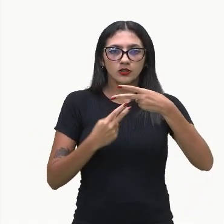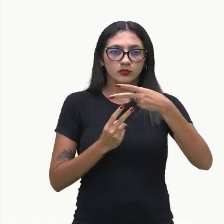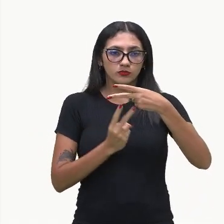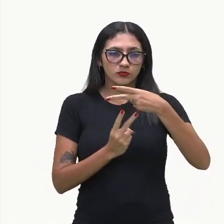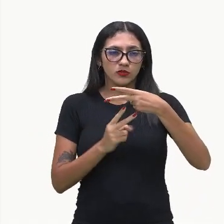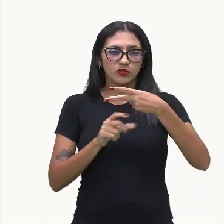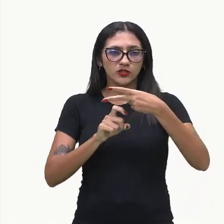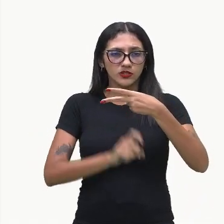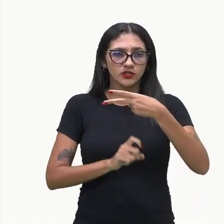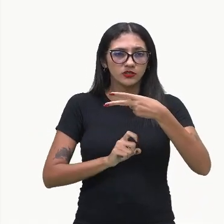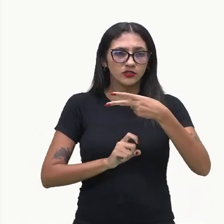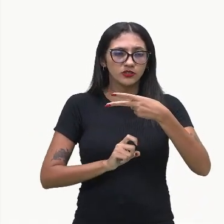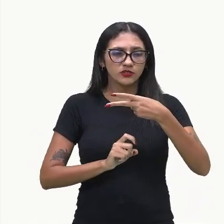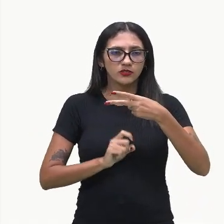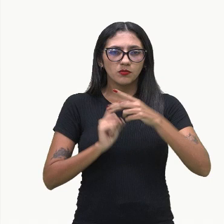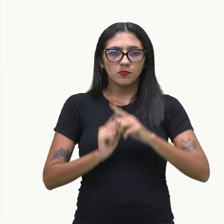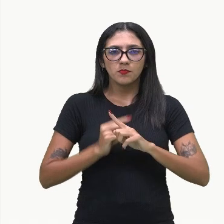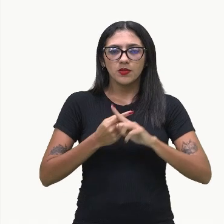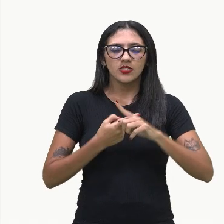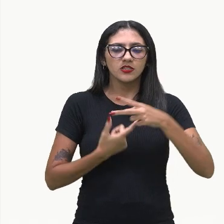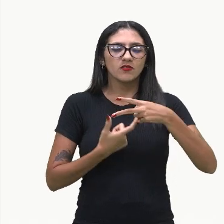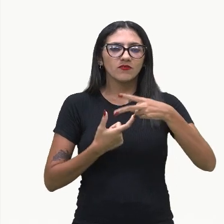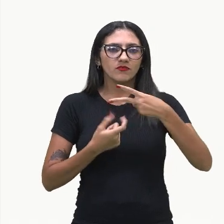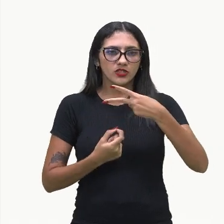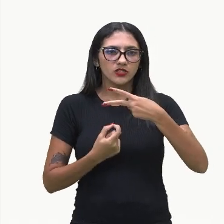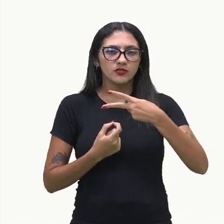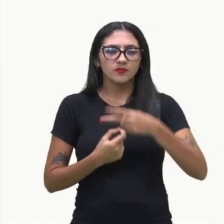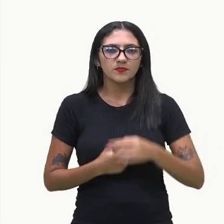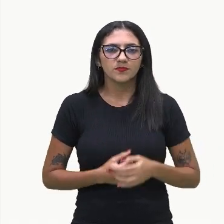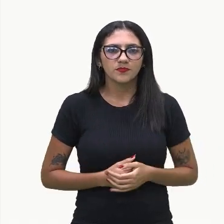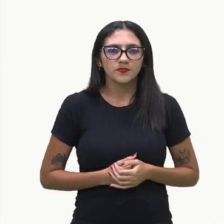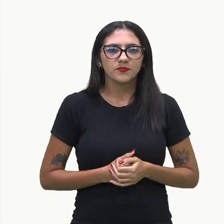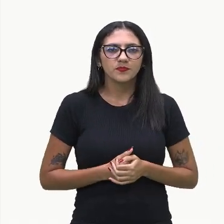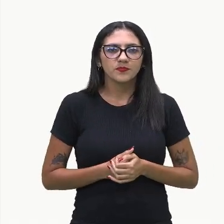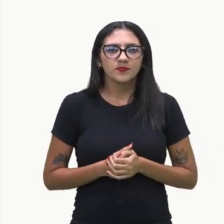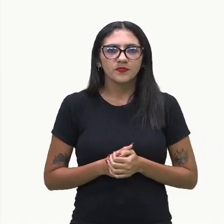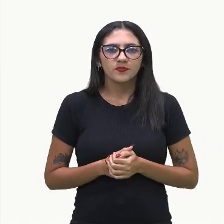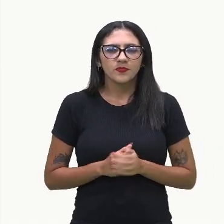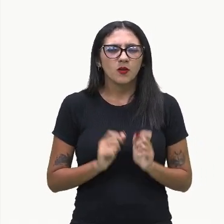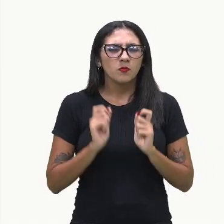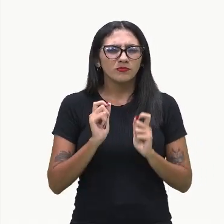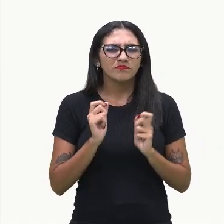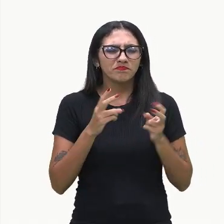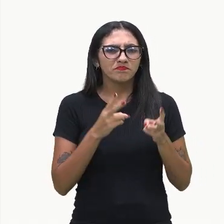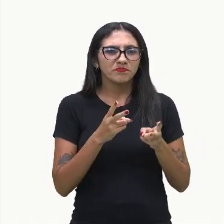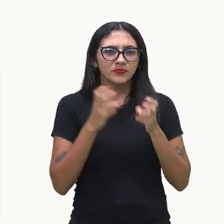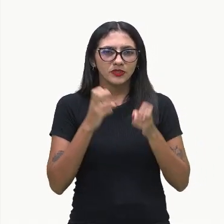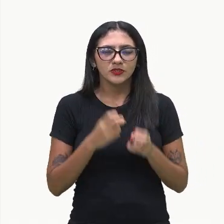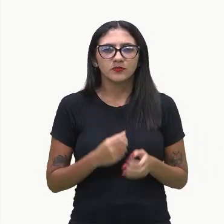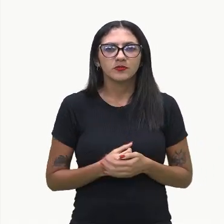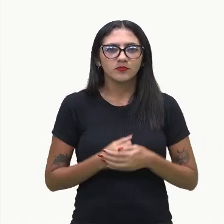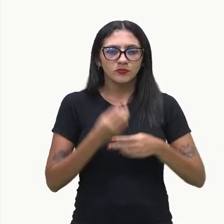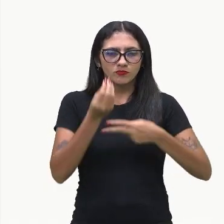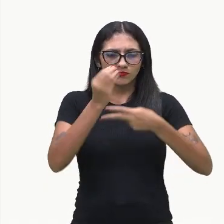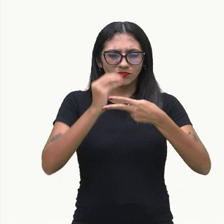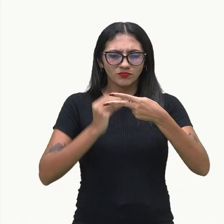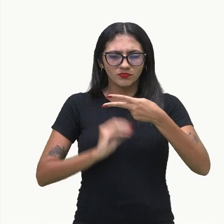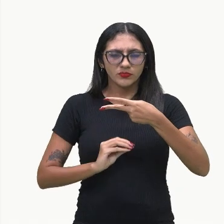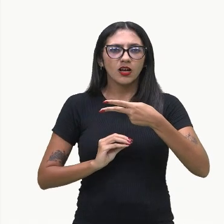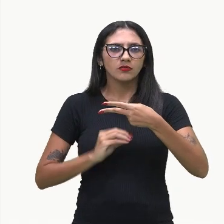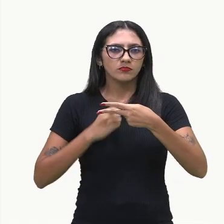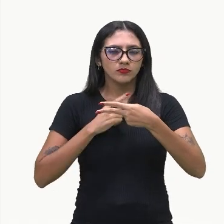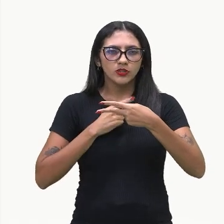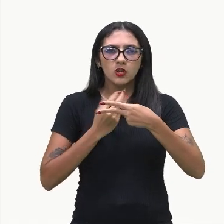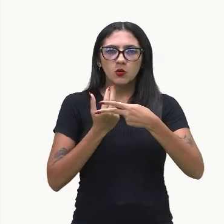2x mais 20 graus. Olha o que nós percebemos aí. São ângulos que estão um de frente para